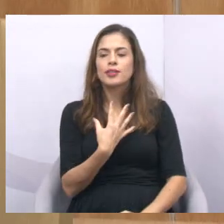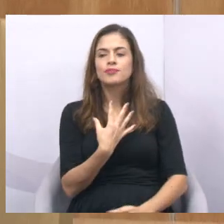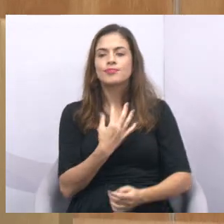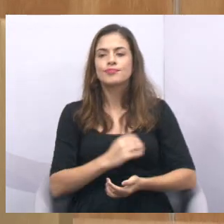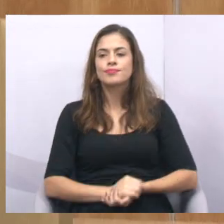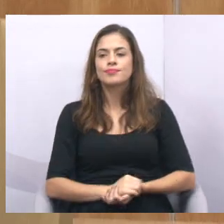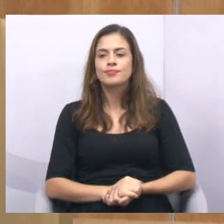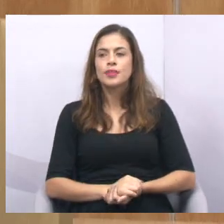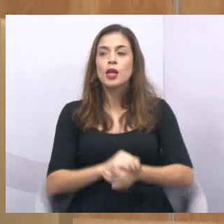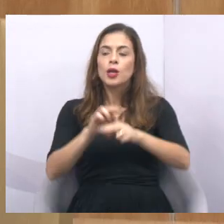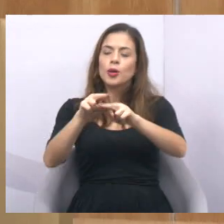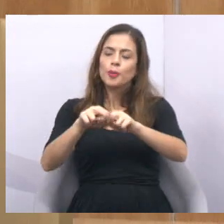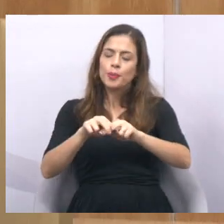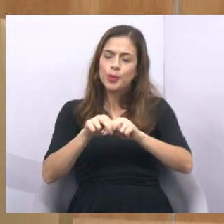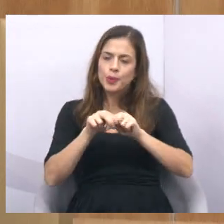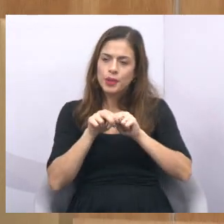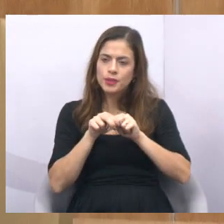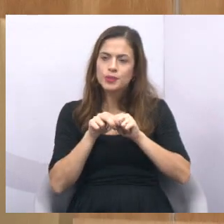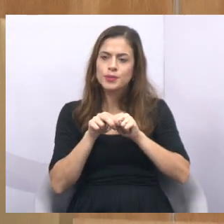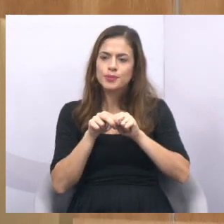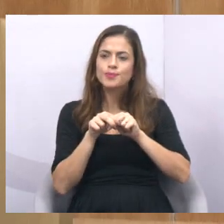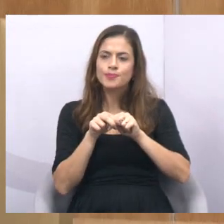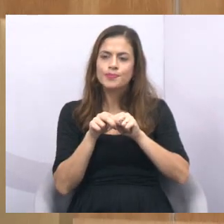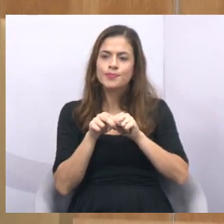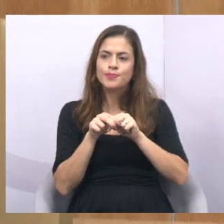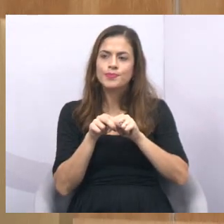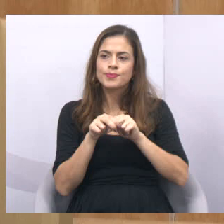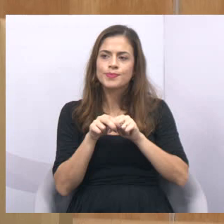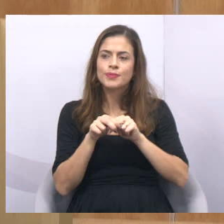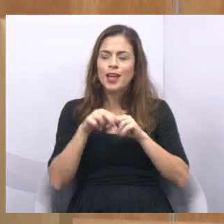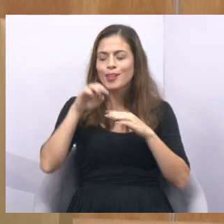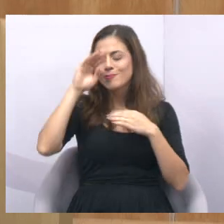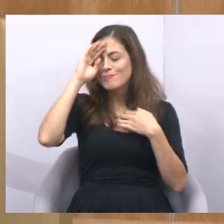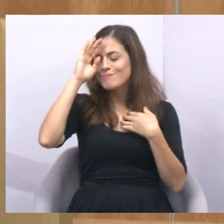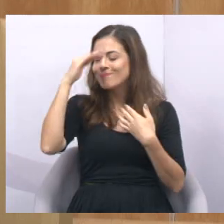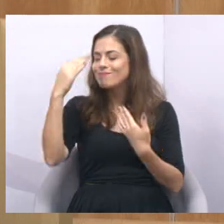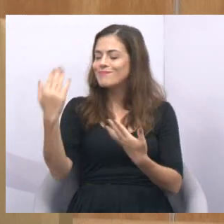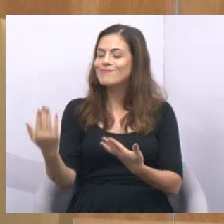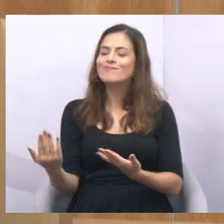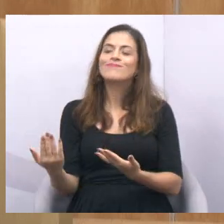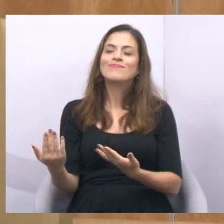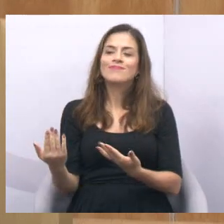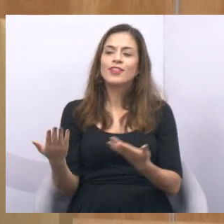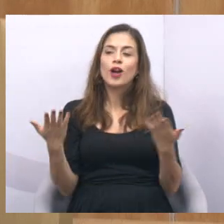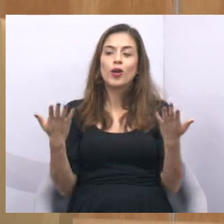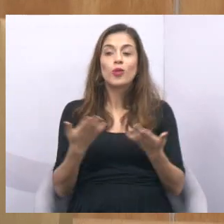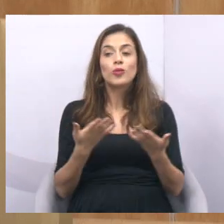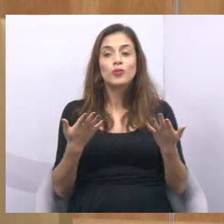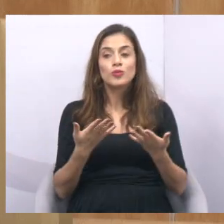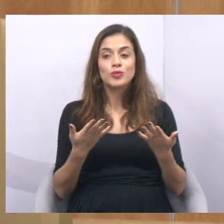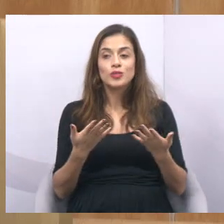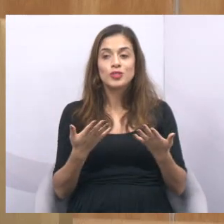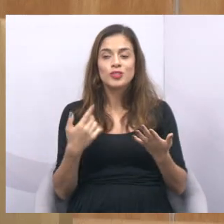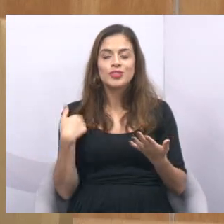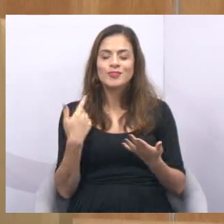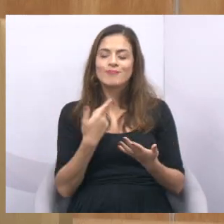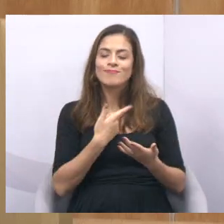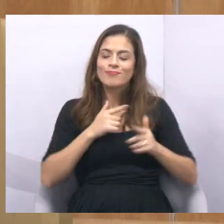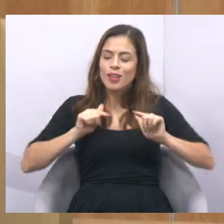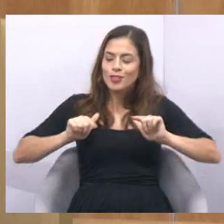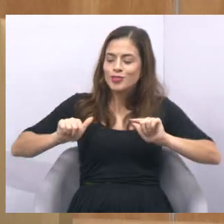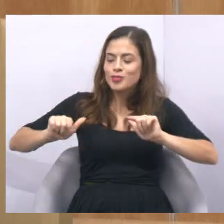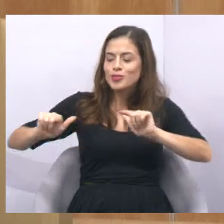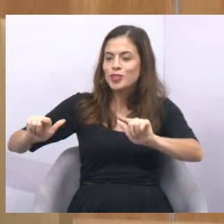E é por esse motivo, e com grande honra, que hoje a gente está concedendo ao senhor o